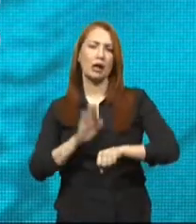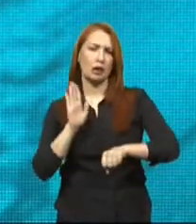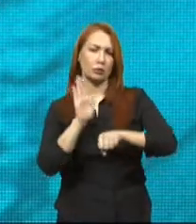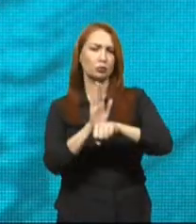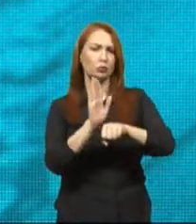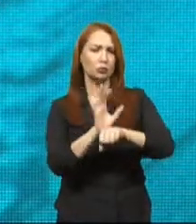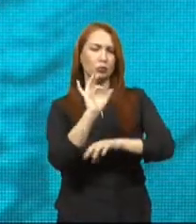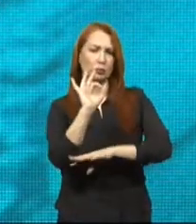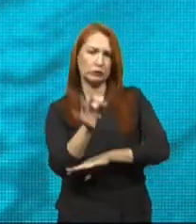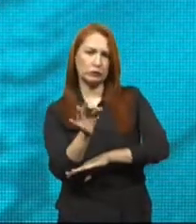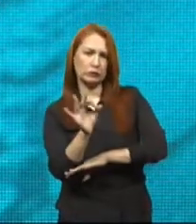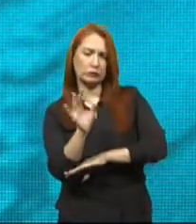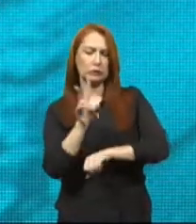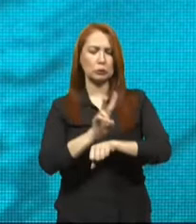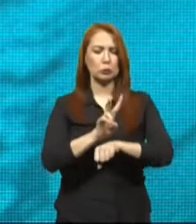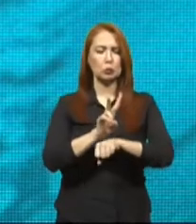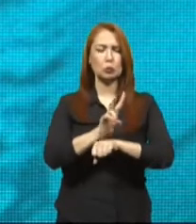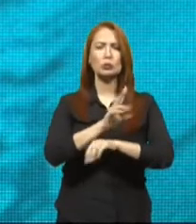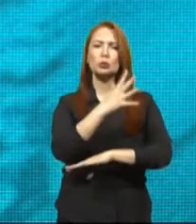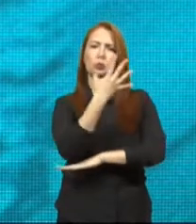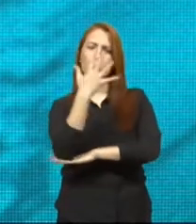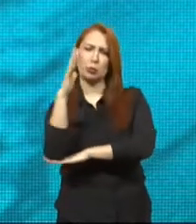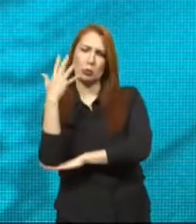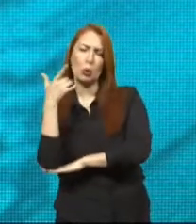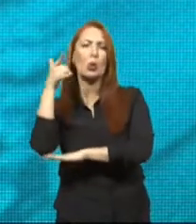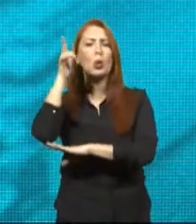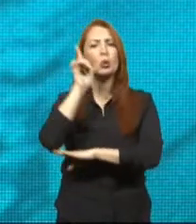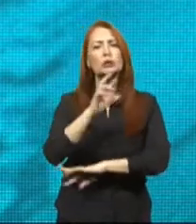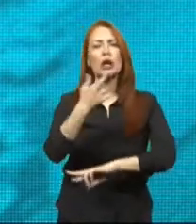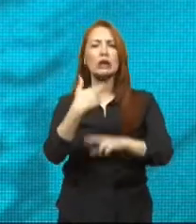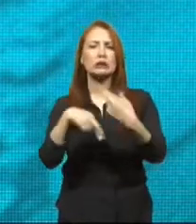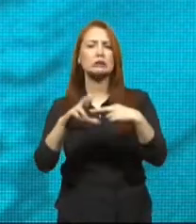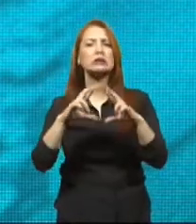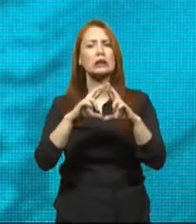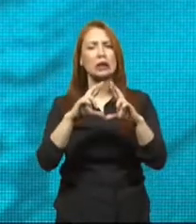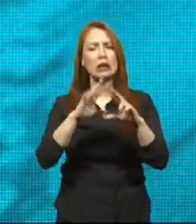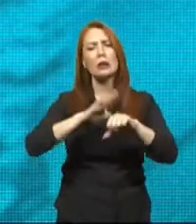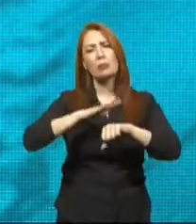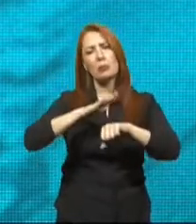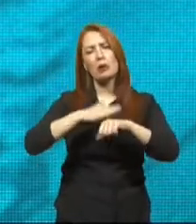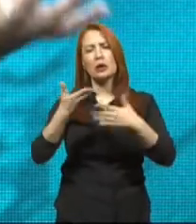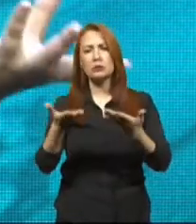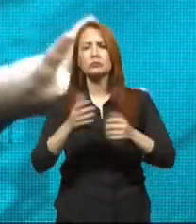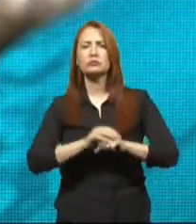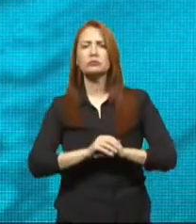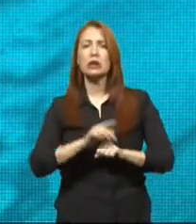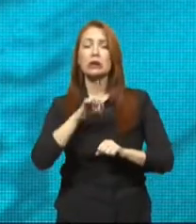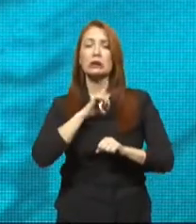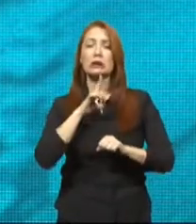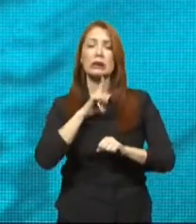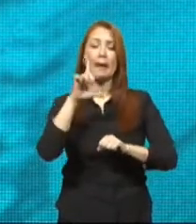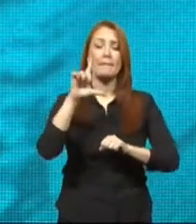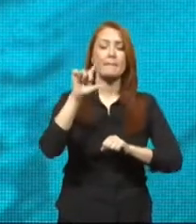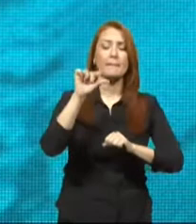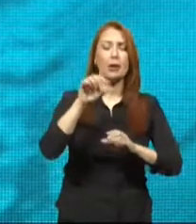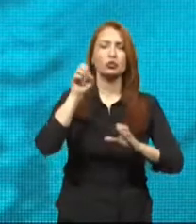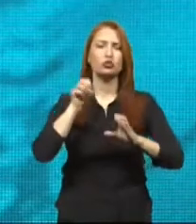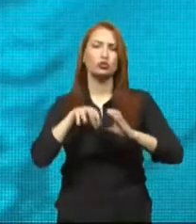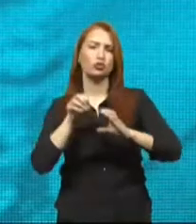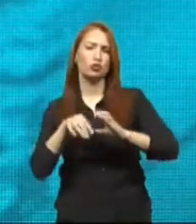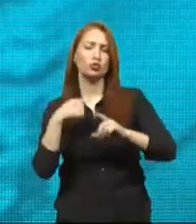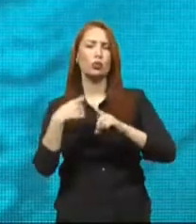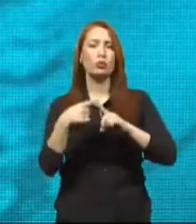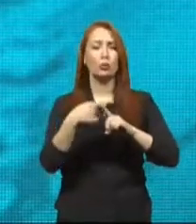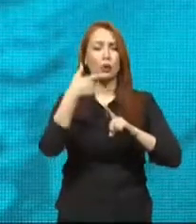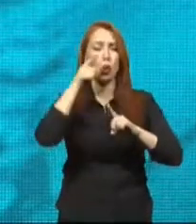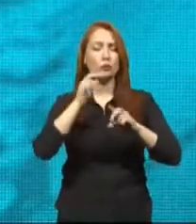ambiente, né? Porque a gente vai conseguir, enfim, reciclar mais os nossos resíduos, né? De repente, ter menos resíduo gerado, porque a gente consegue reciclar mais.